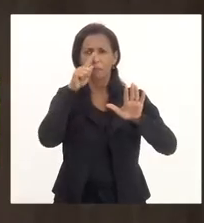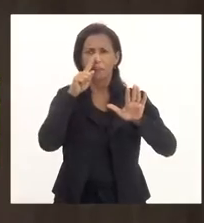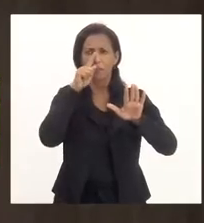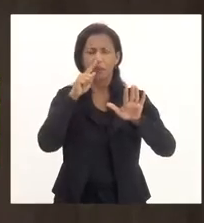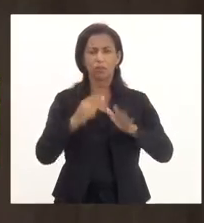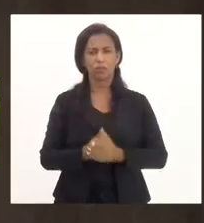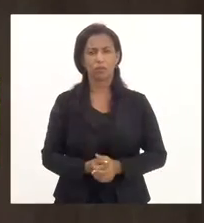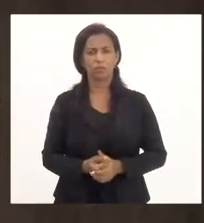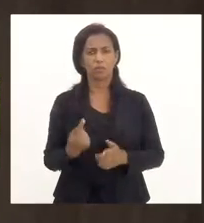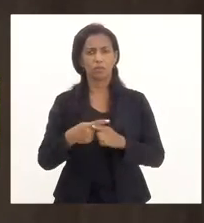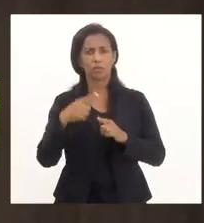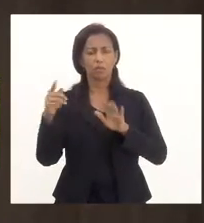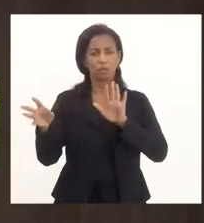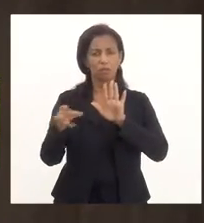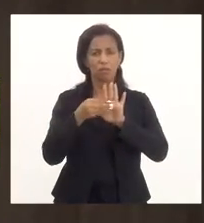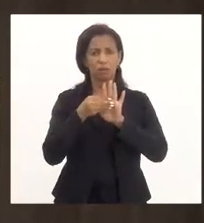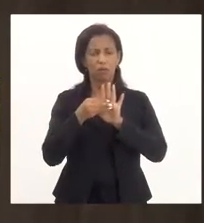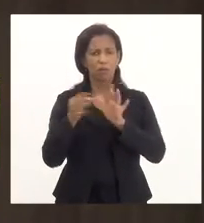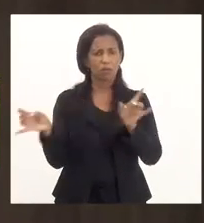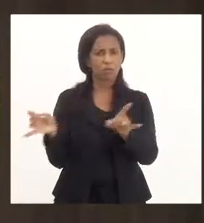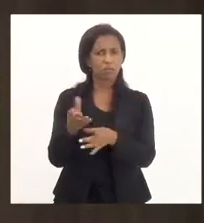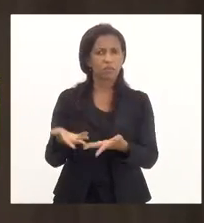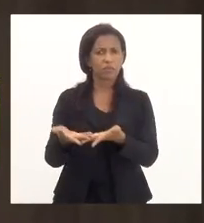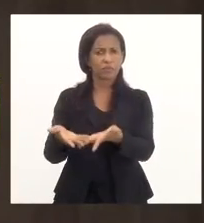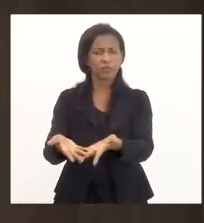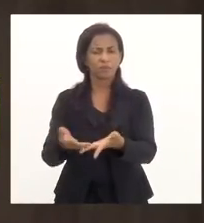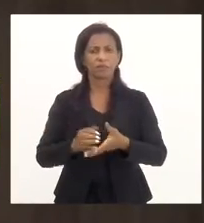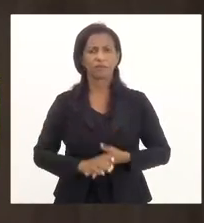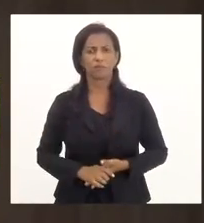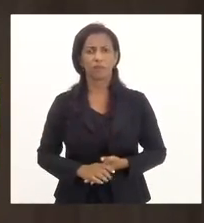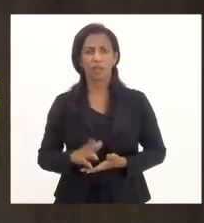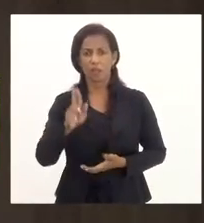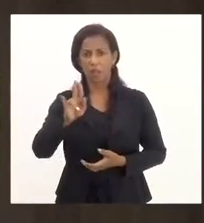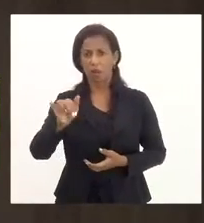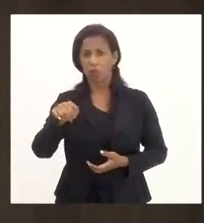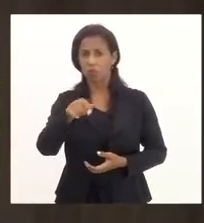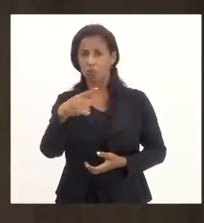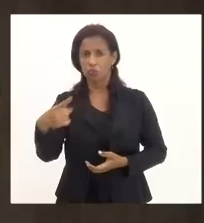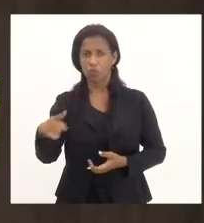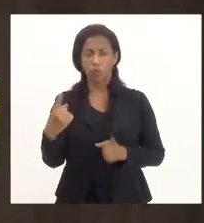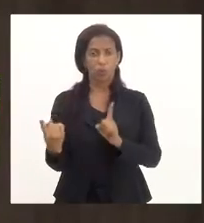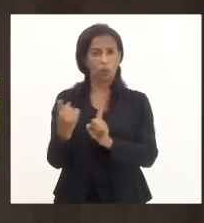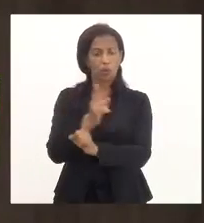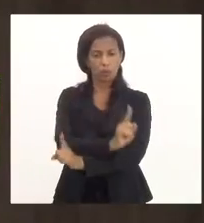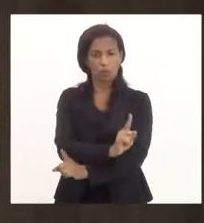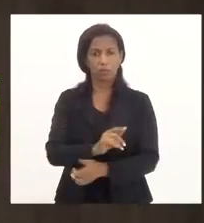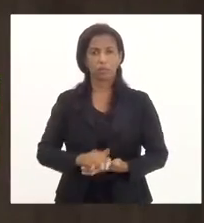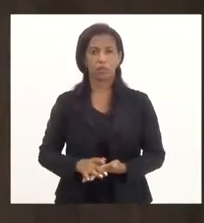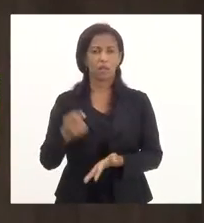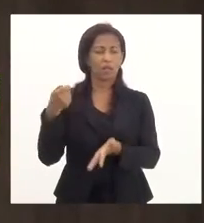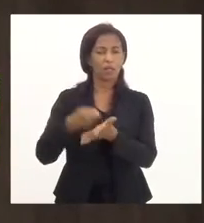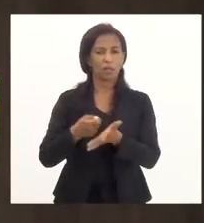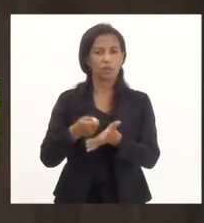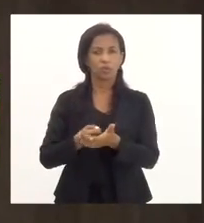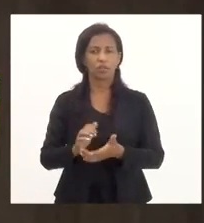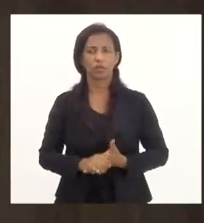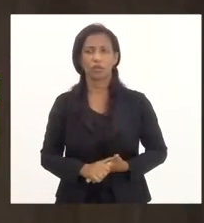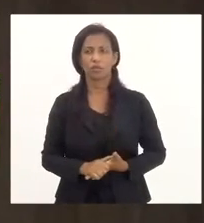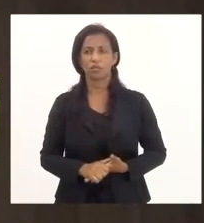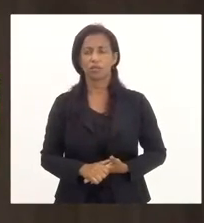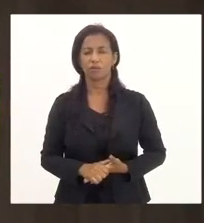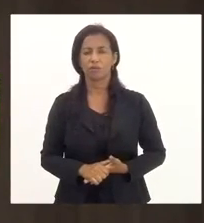porque ele coloca à disposição da União contra partidas né e garantias